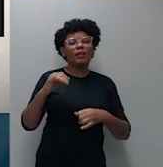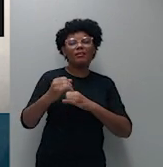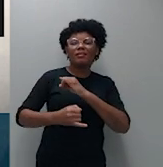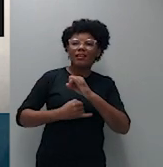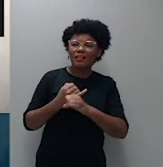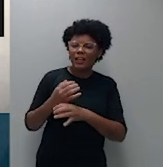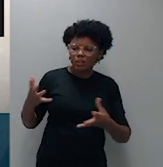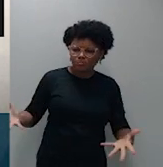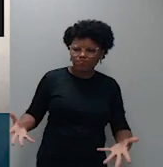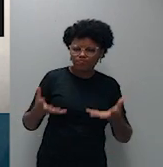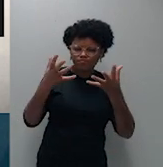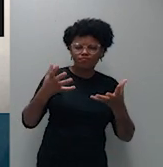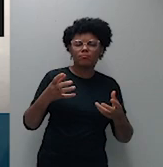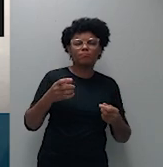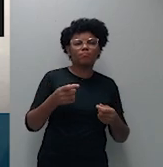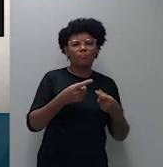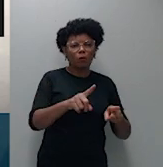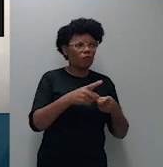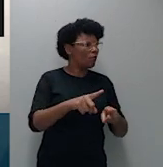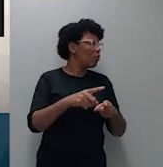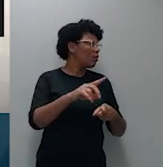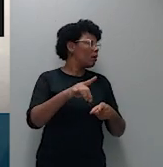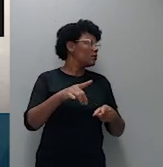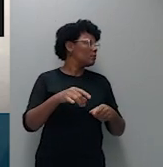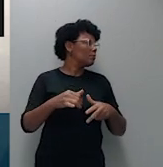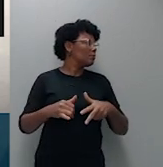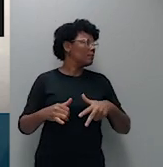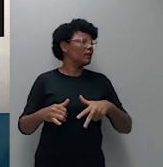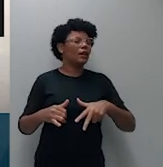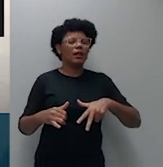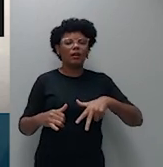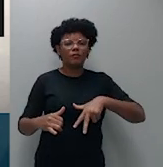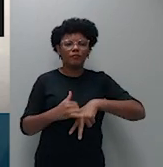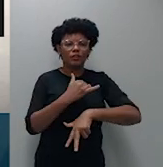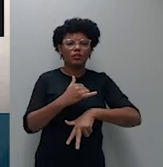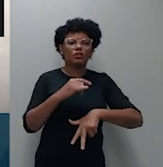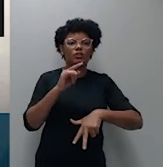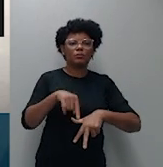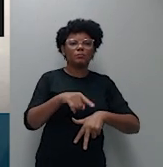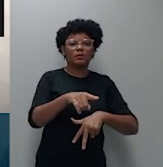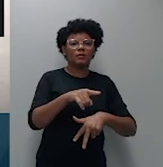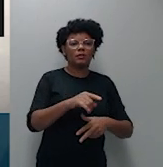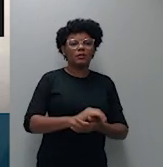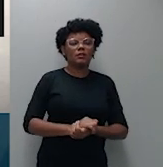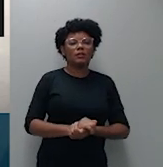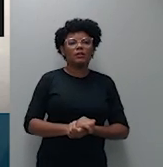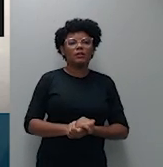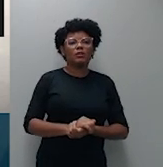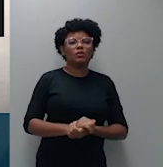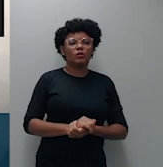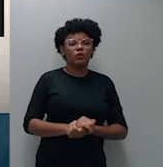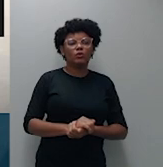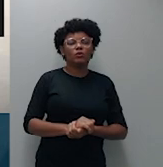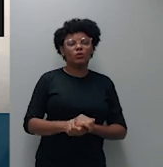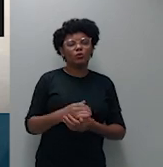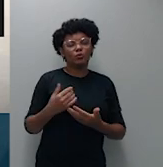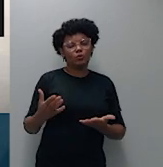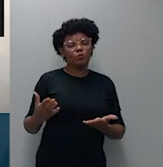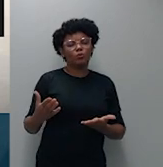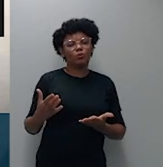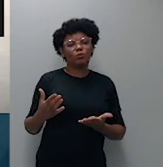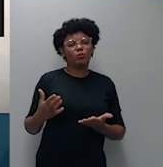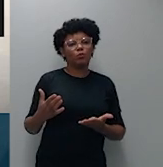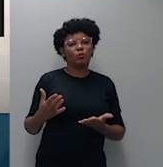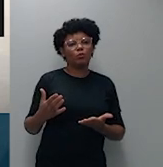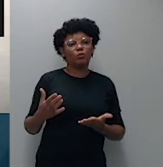pela vítima tomar uma atitude para estancar o cometimento do crime e essa compreensão